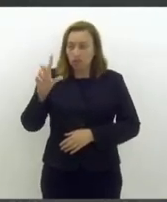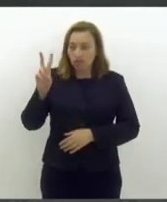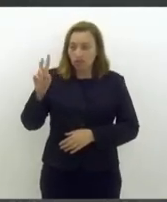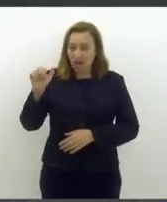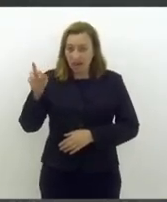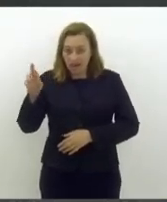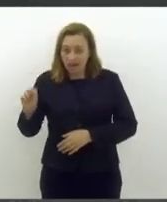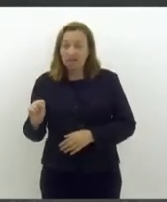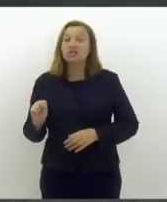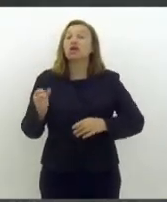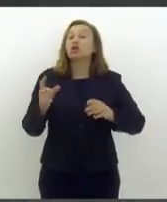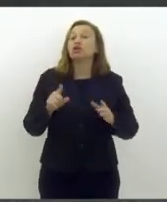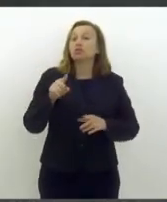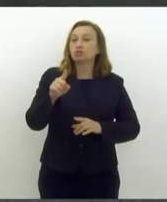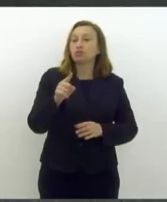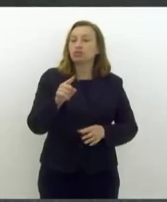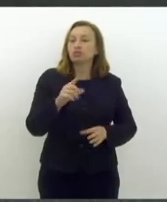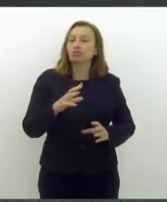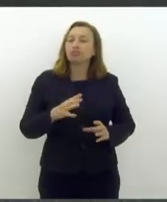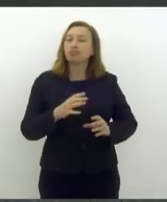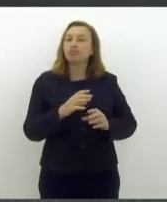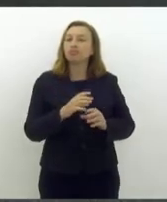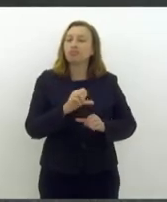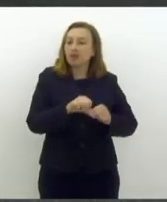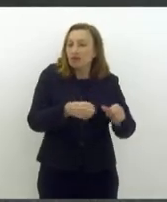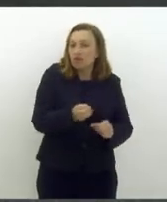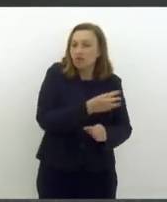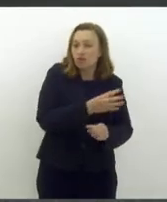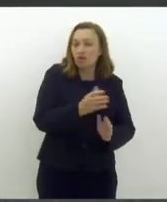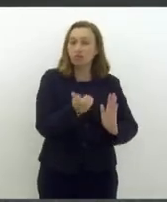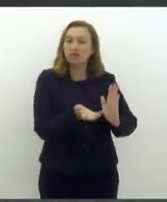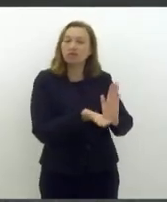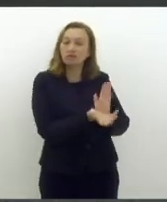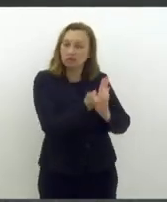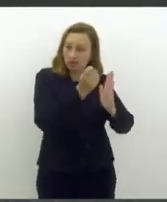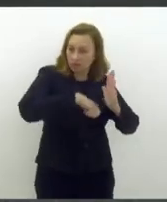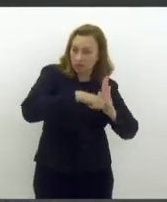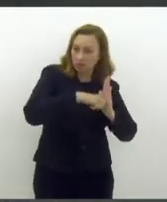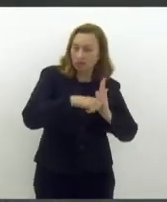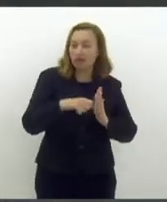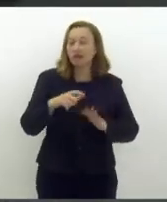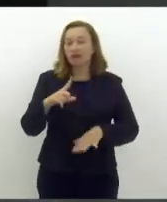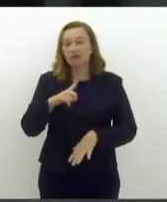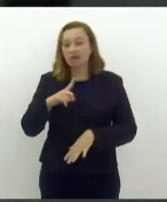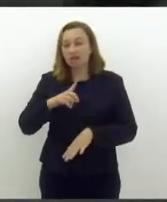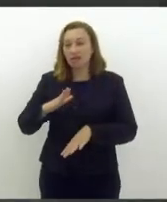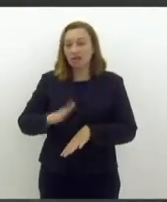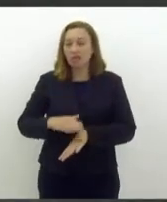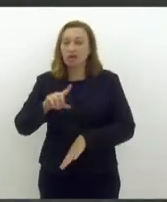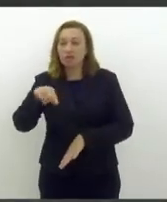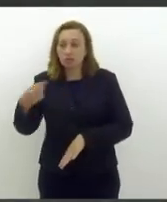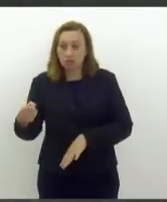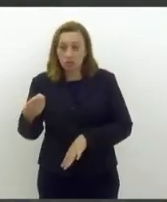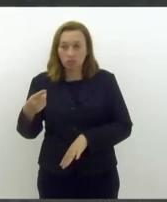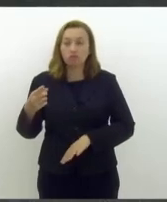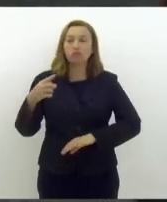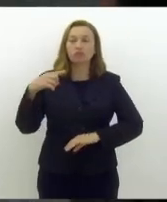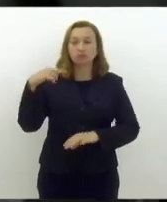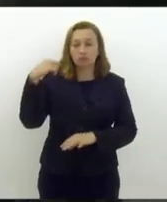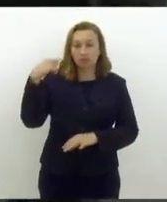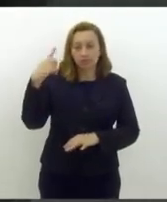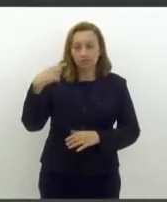e lá ele estava com mais dois desembargadores que são do srj aqui do nosso Estado do Rio de Janeiro